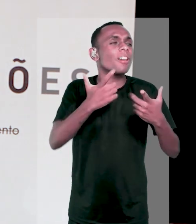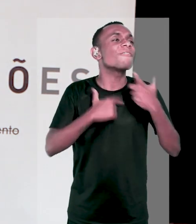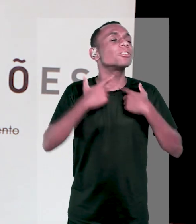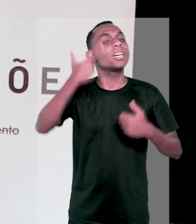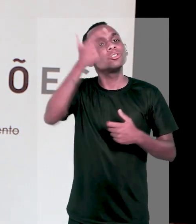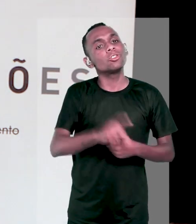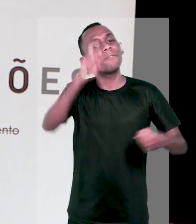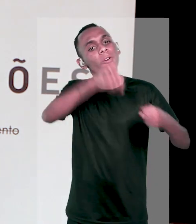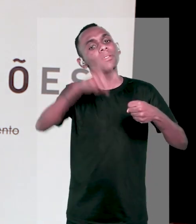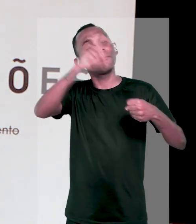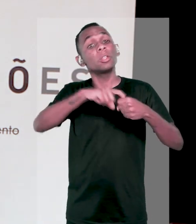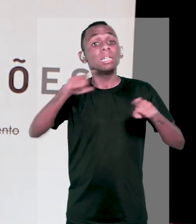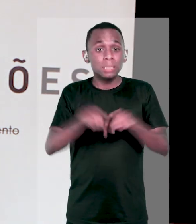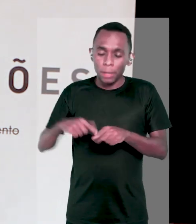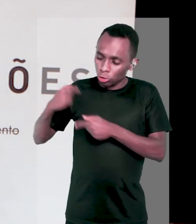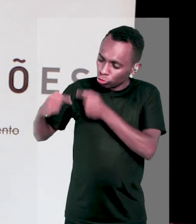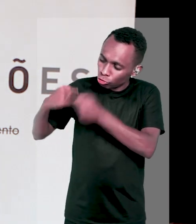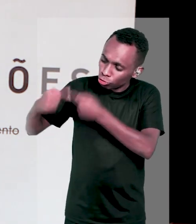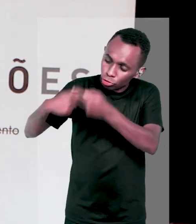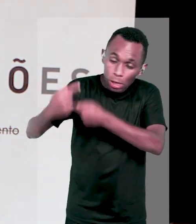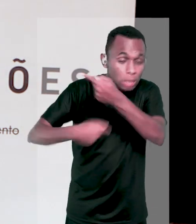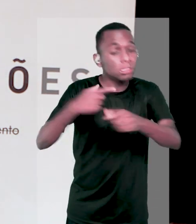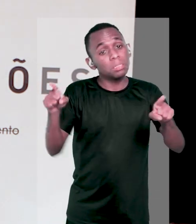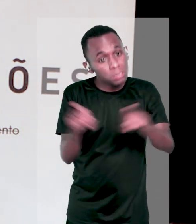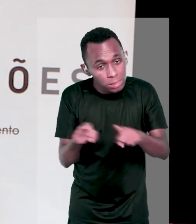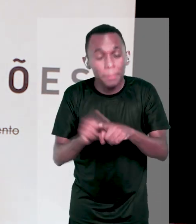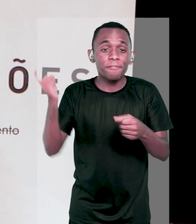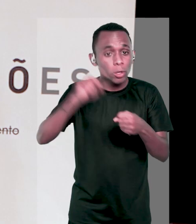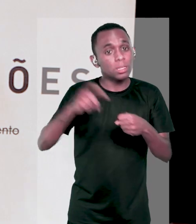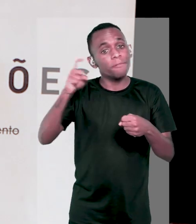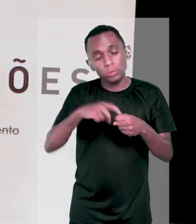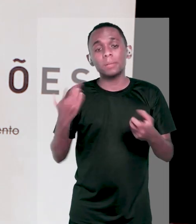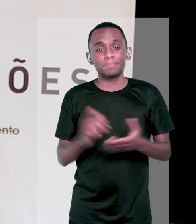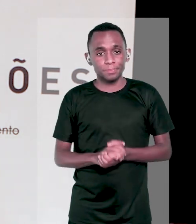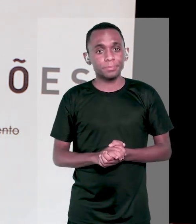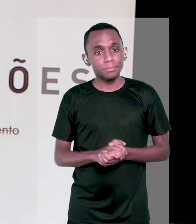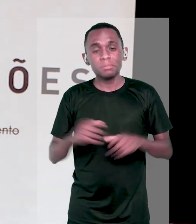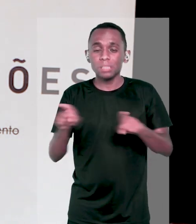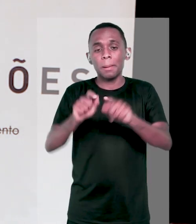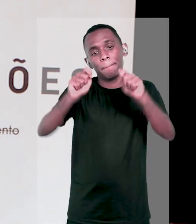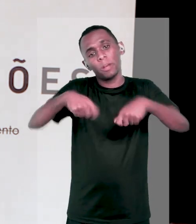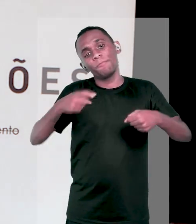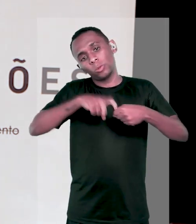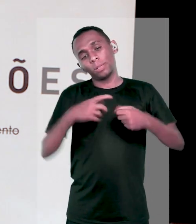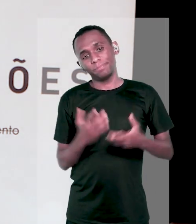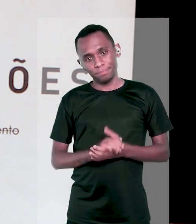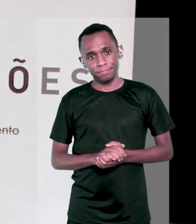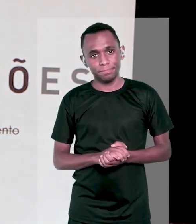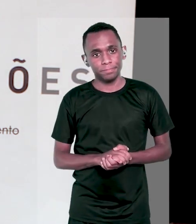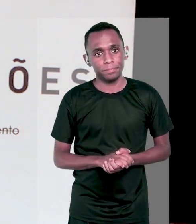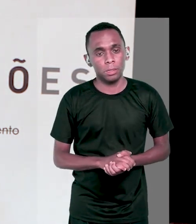esse é o infinito estético e o Valéry diz muito bem é por isso aliás que a nossa cultura tem a indústria da